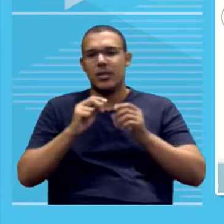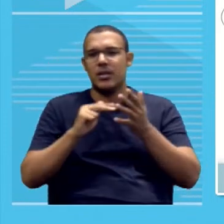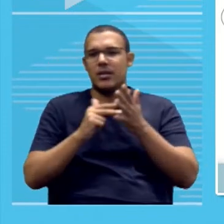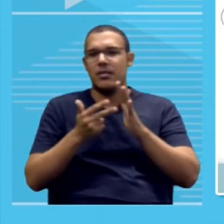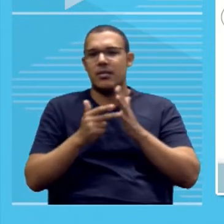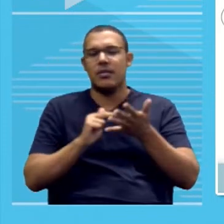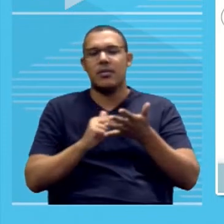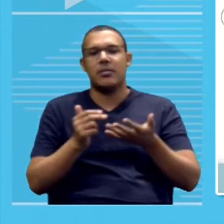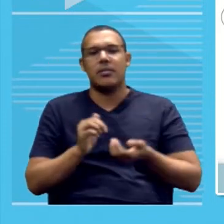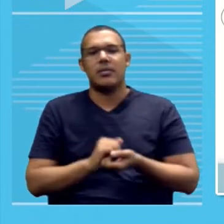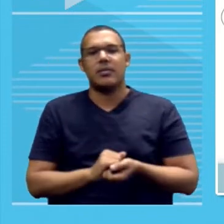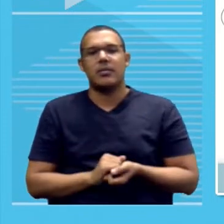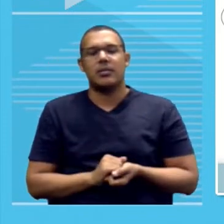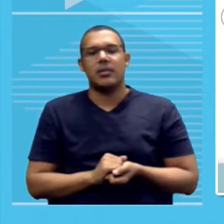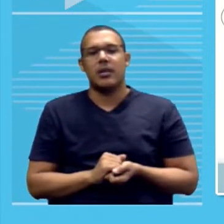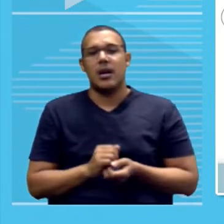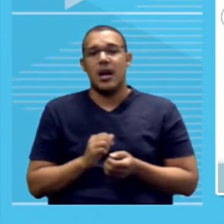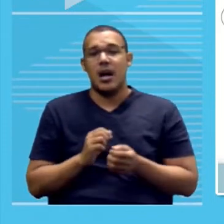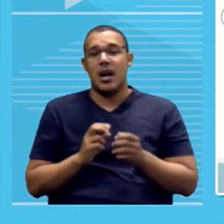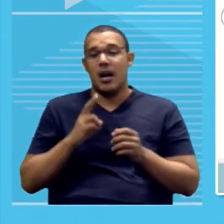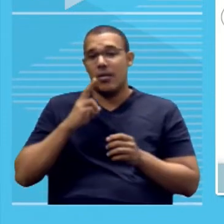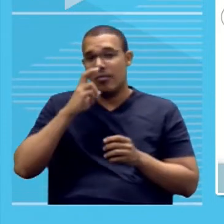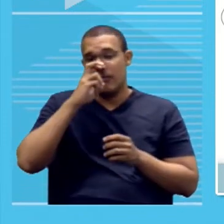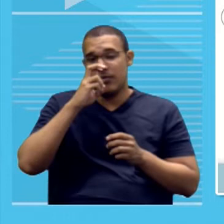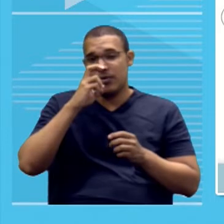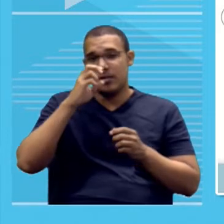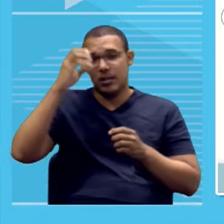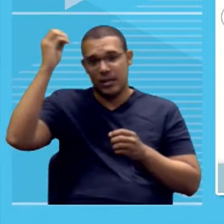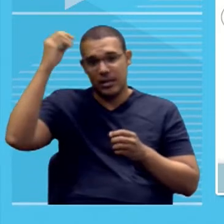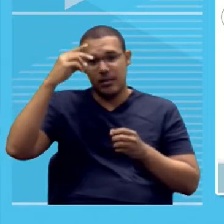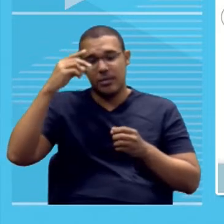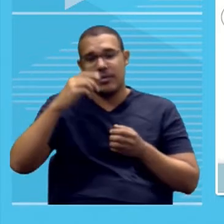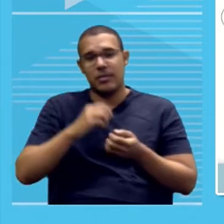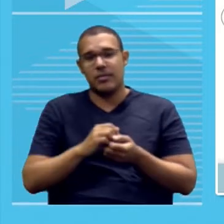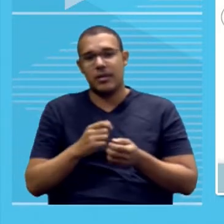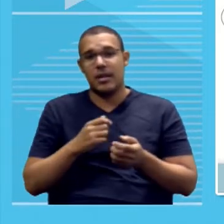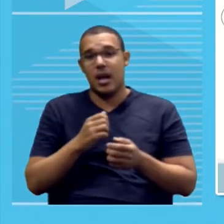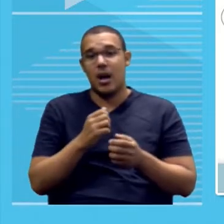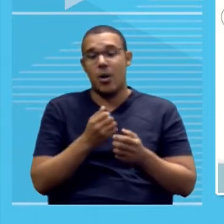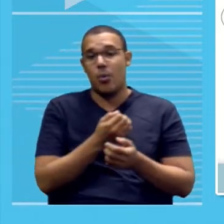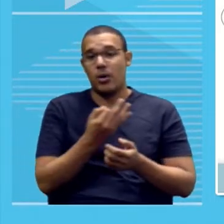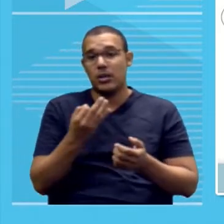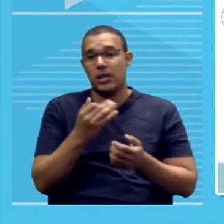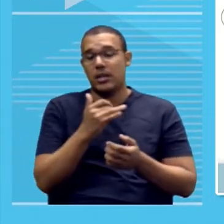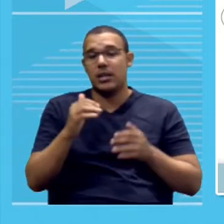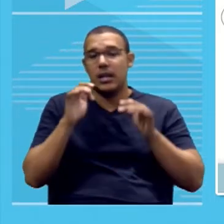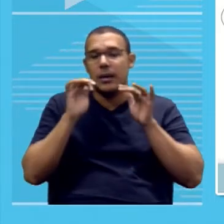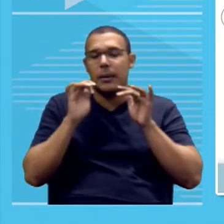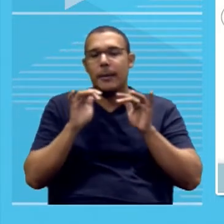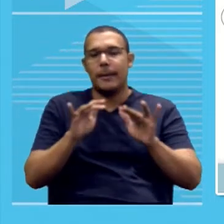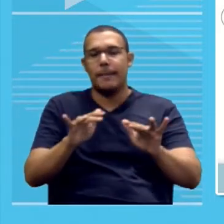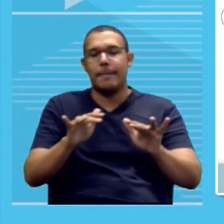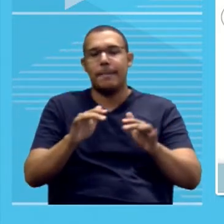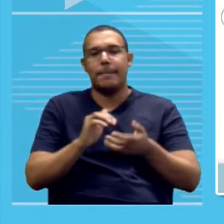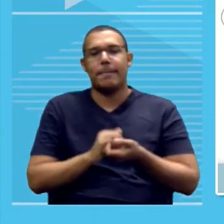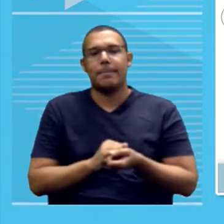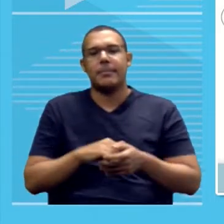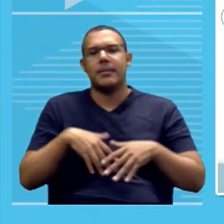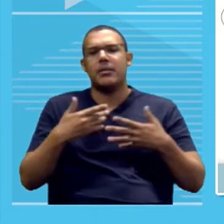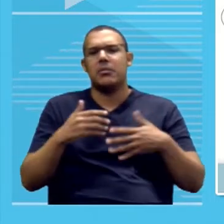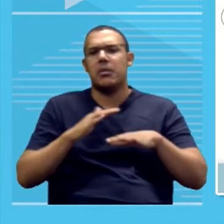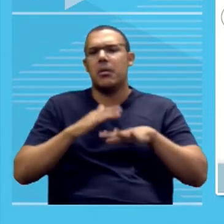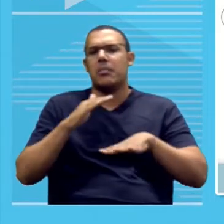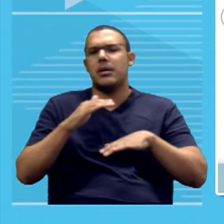uma delas? A potência da lâmpada vai te dizer a quantidade de energia que ela libera. Então, qual das três é